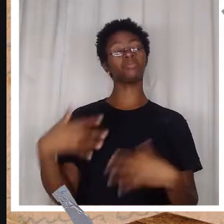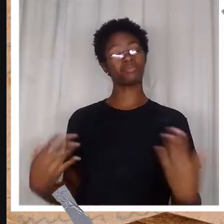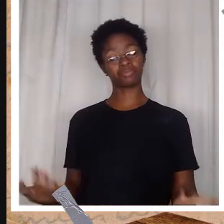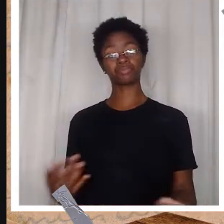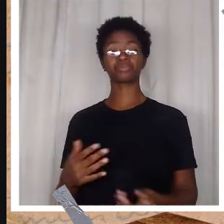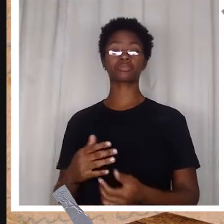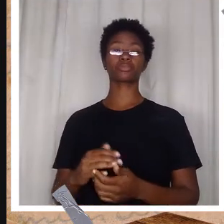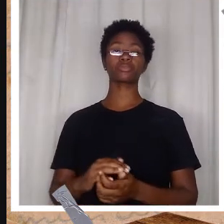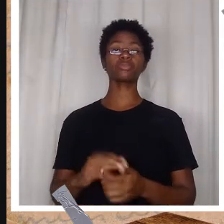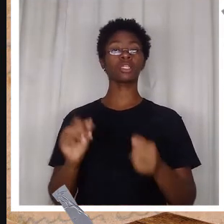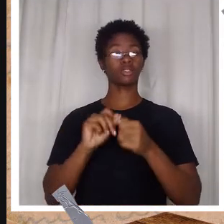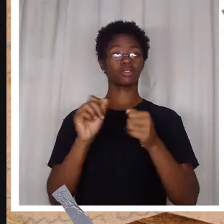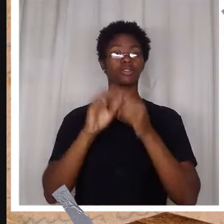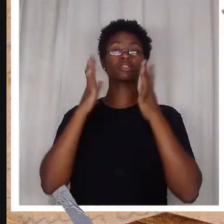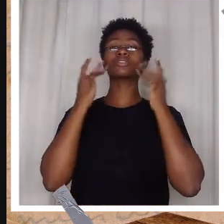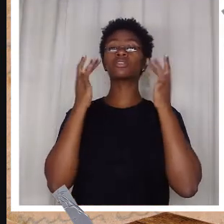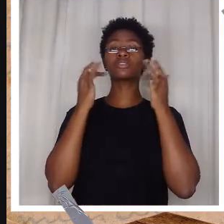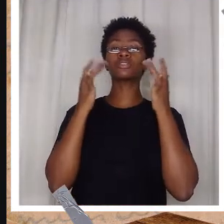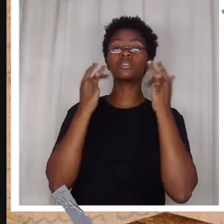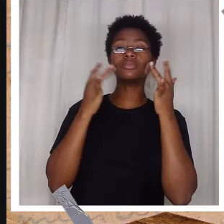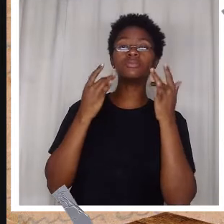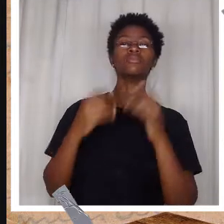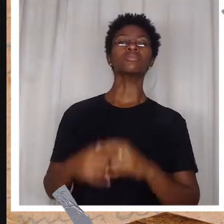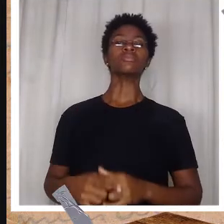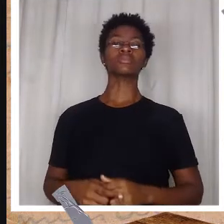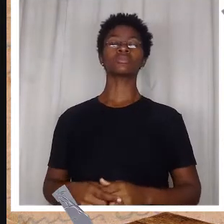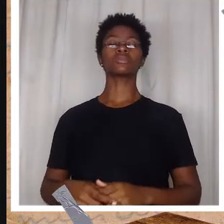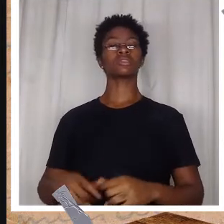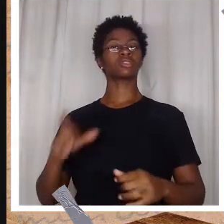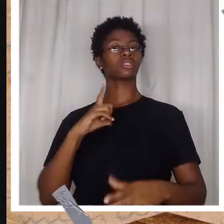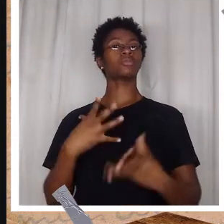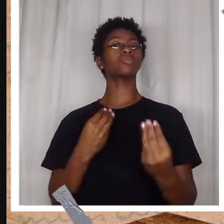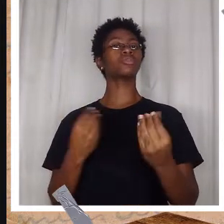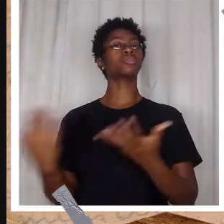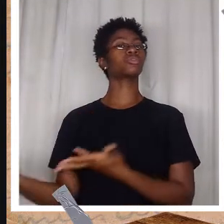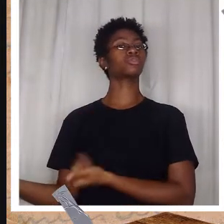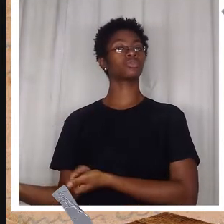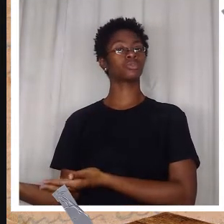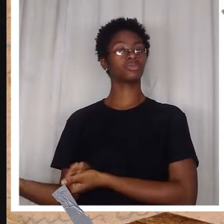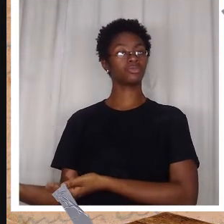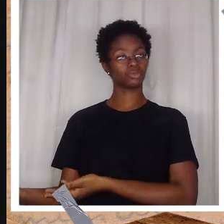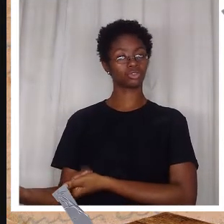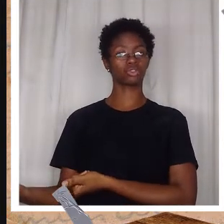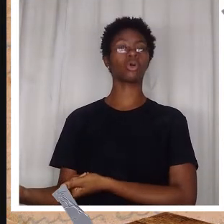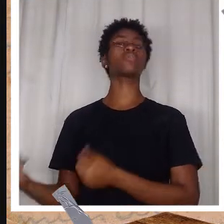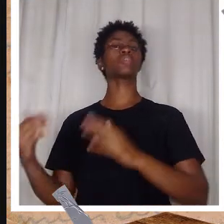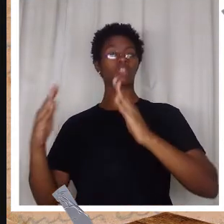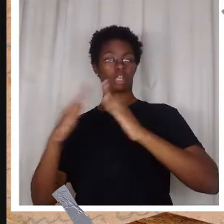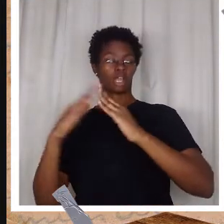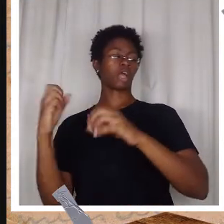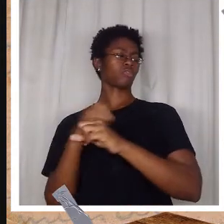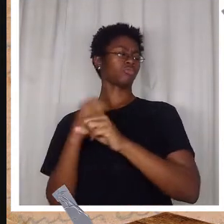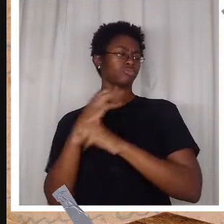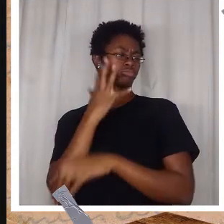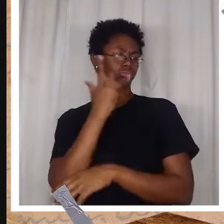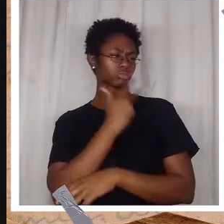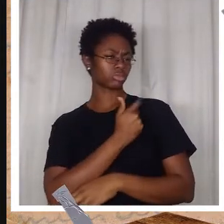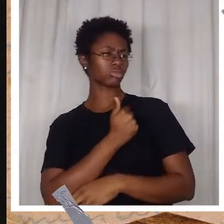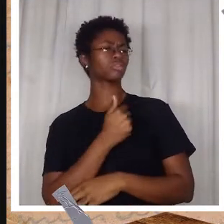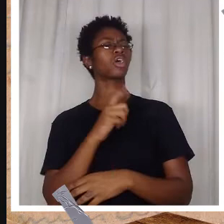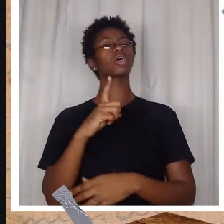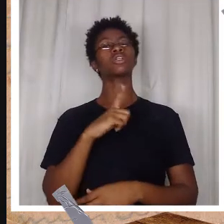peça, a gente ouve muitos jovens, esses jovens, então, de casa de alvenaria, que trazem histórias